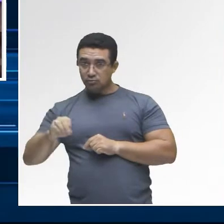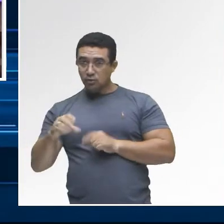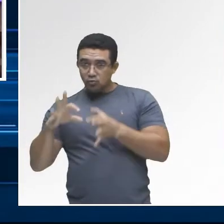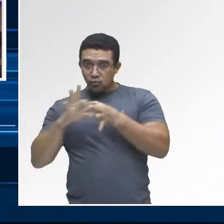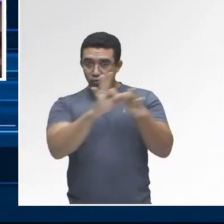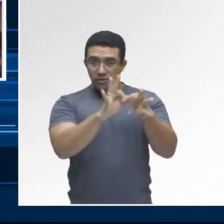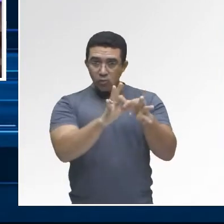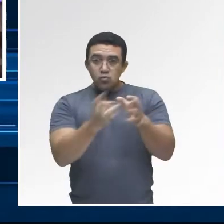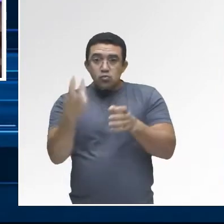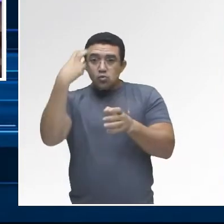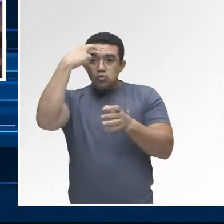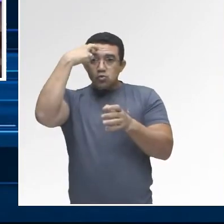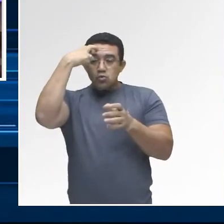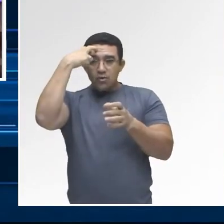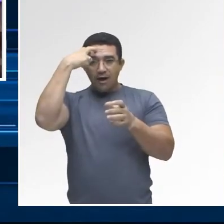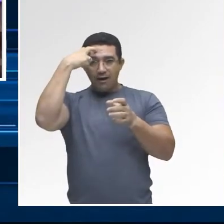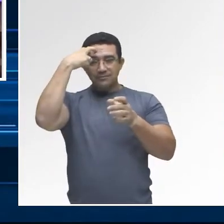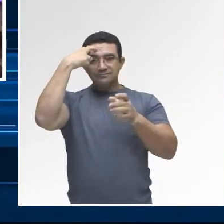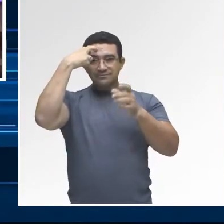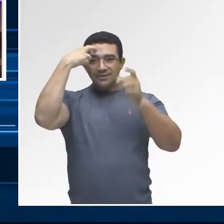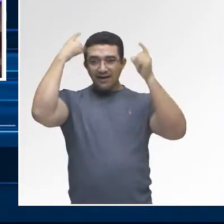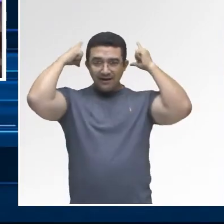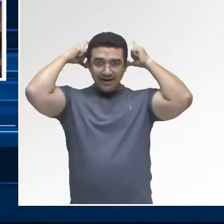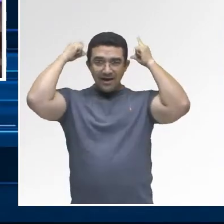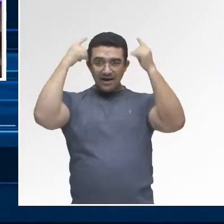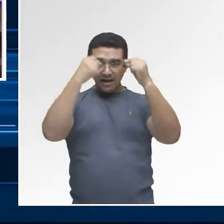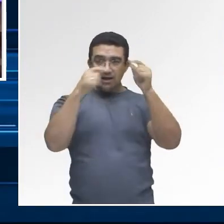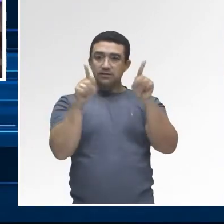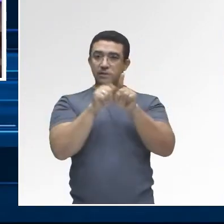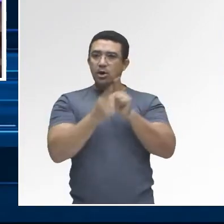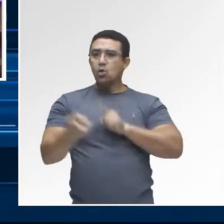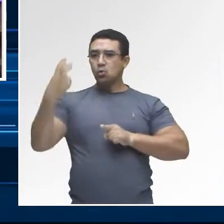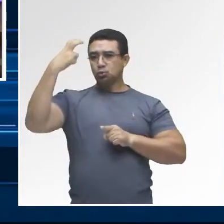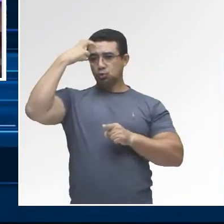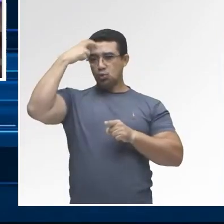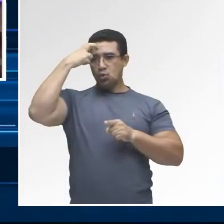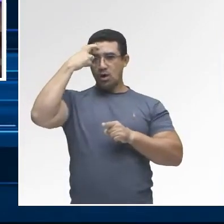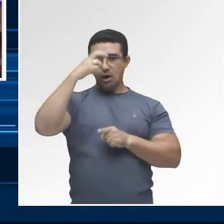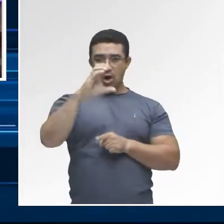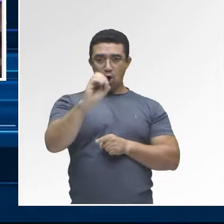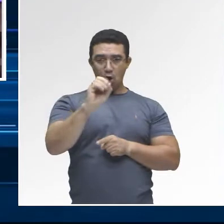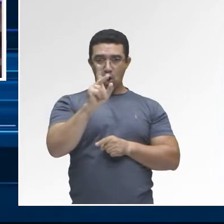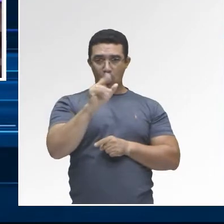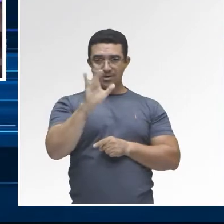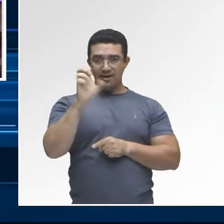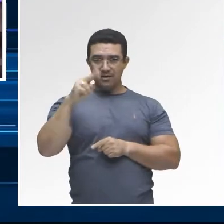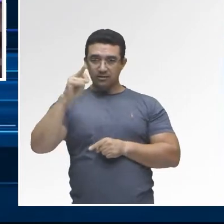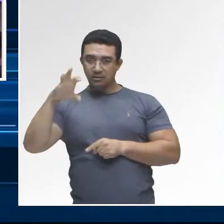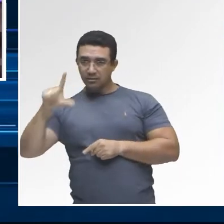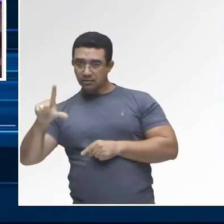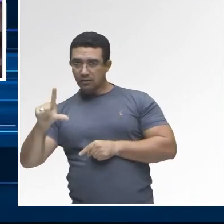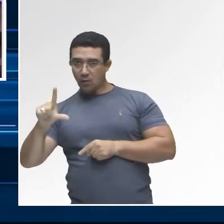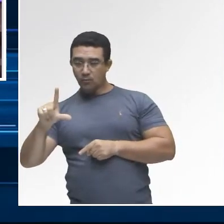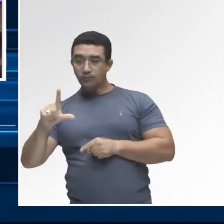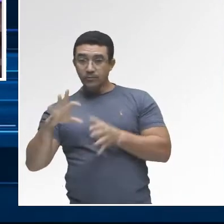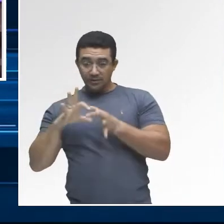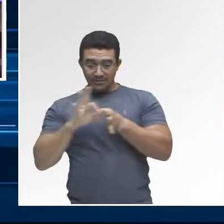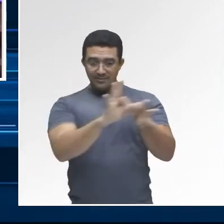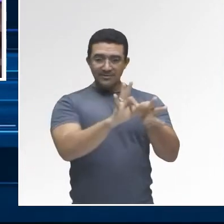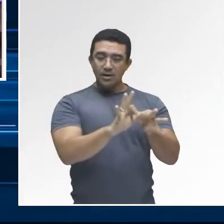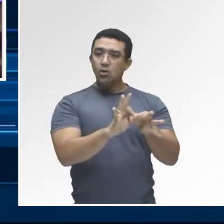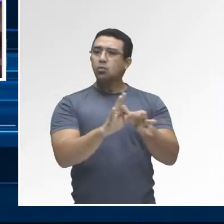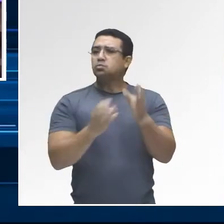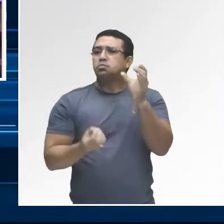grega com as culturas orientais. Essa fusão ela vai ocorrer a partir do